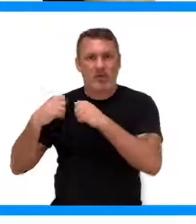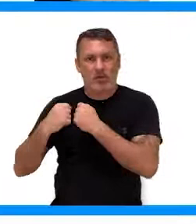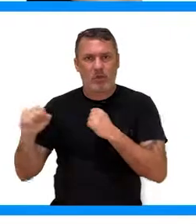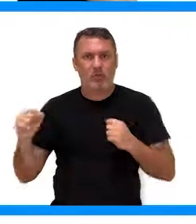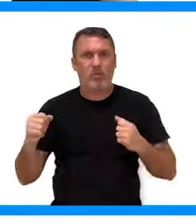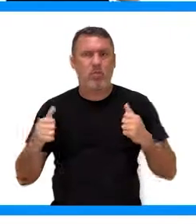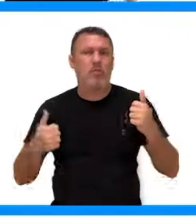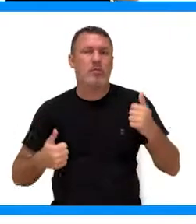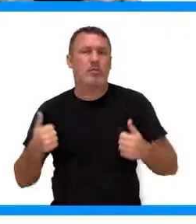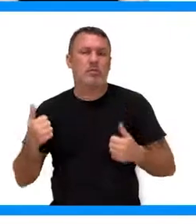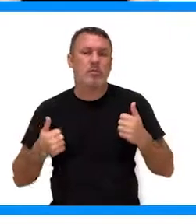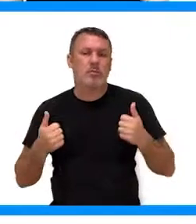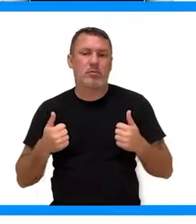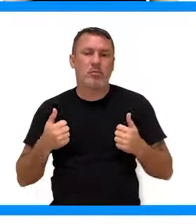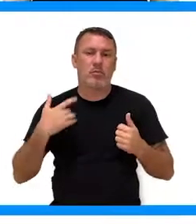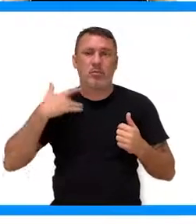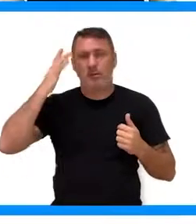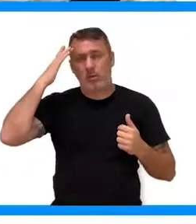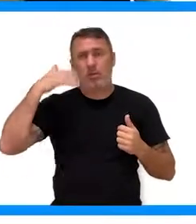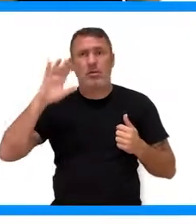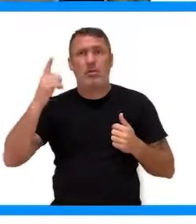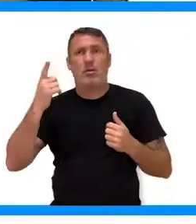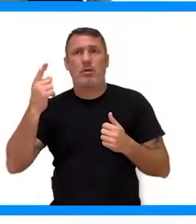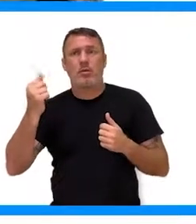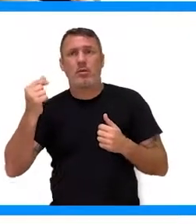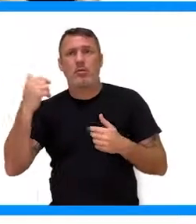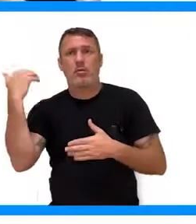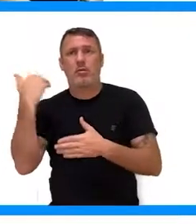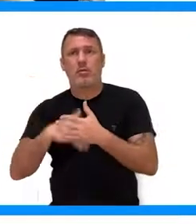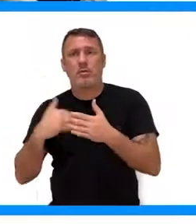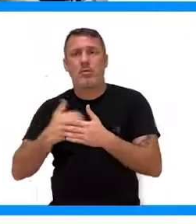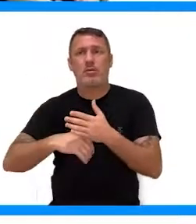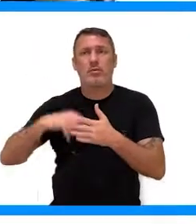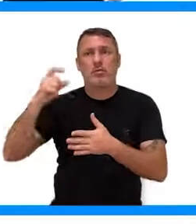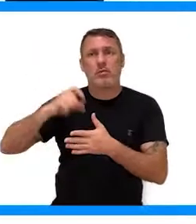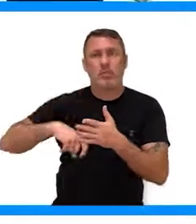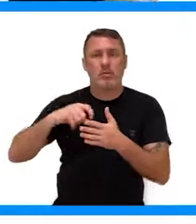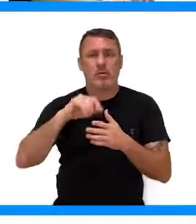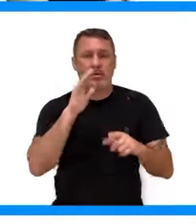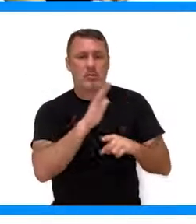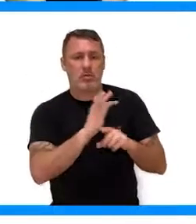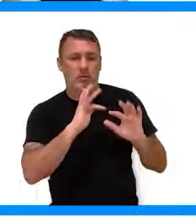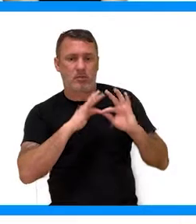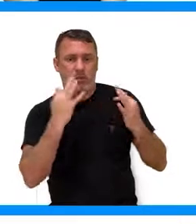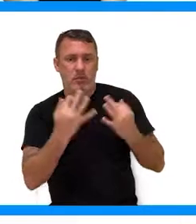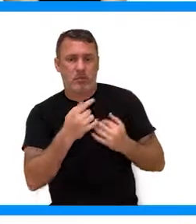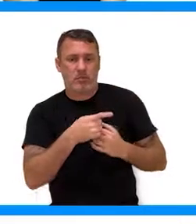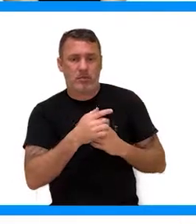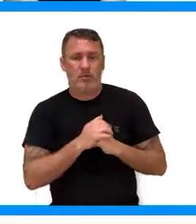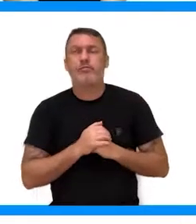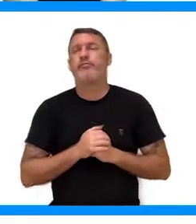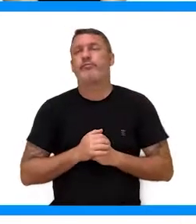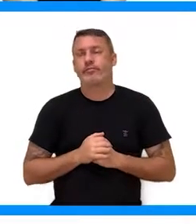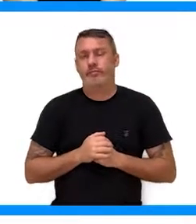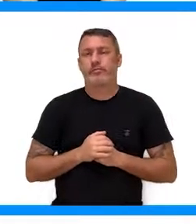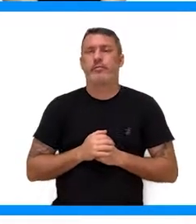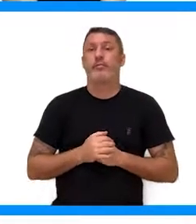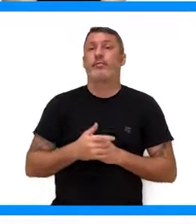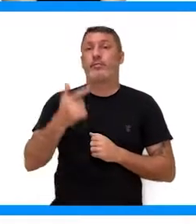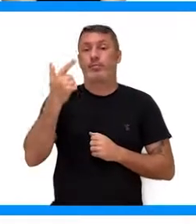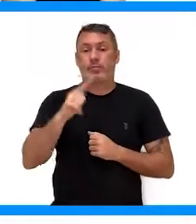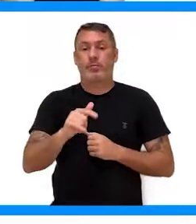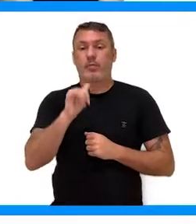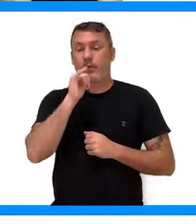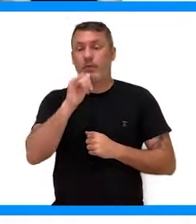maior parte dos subsídios governamentais eles estejam direcionados para os agricultores familiares. Mais